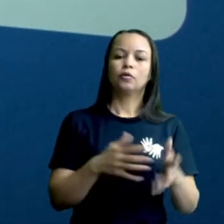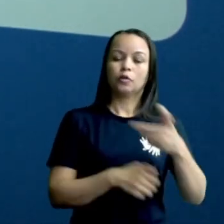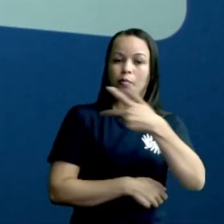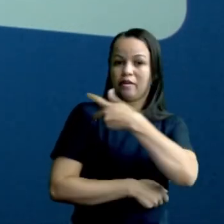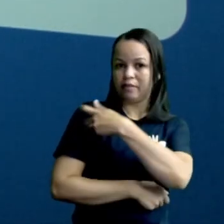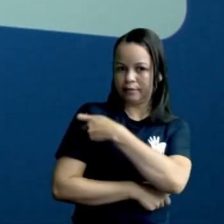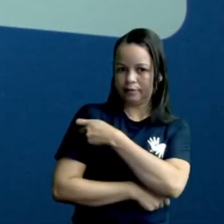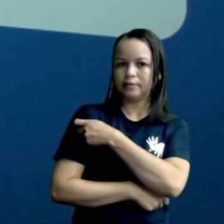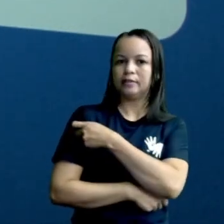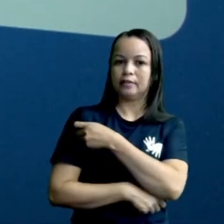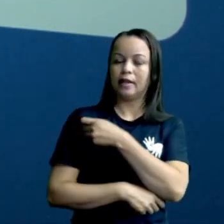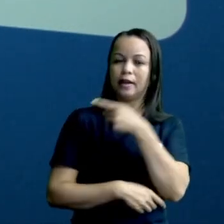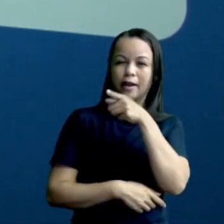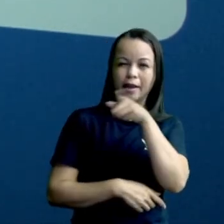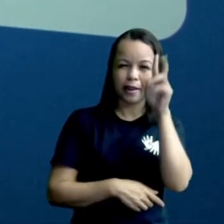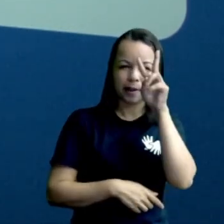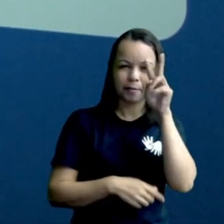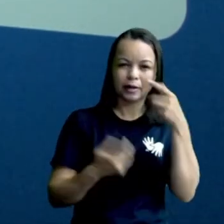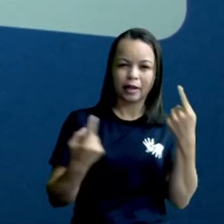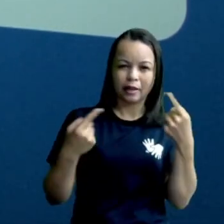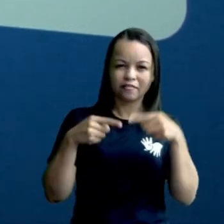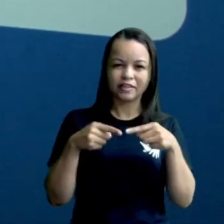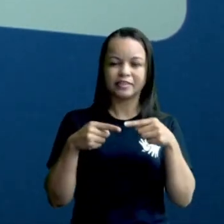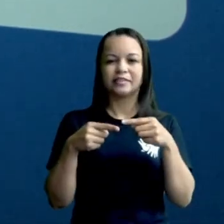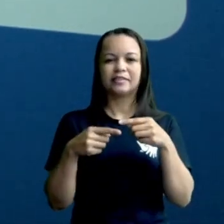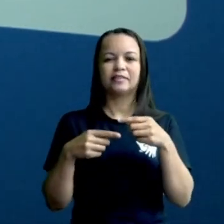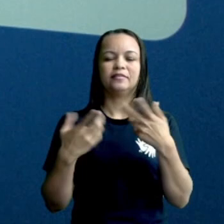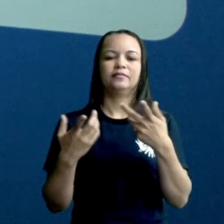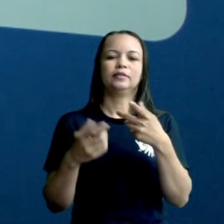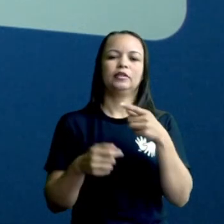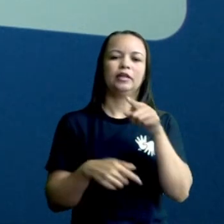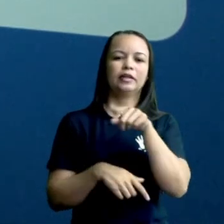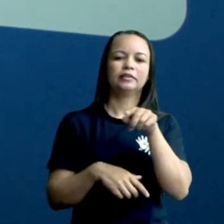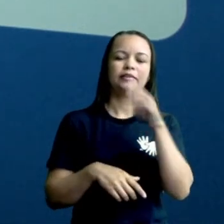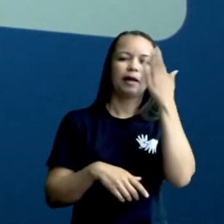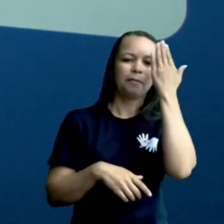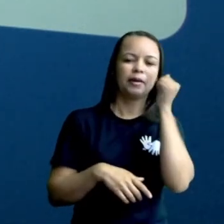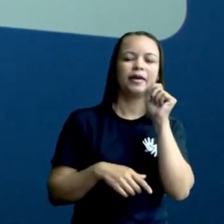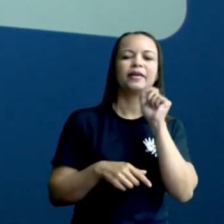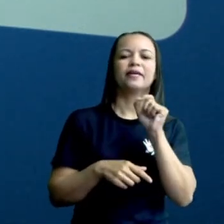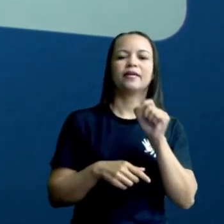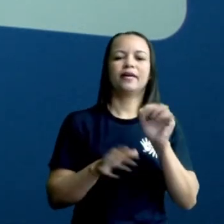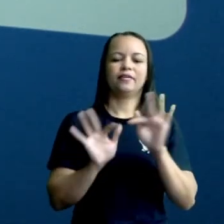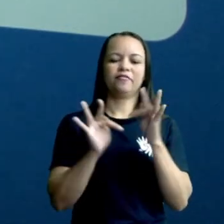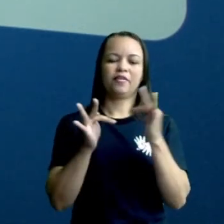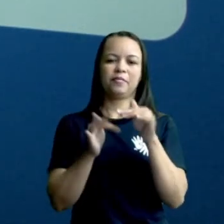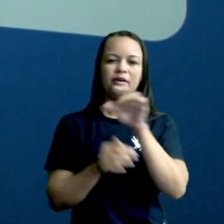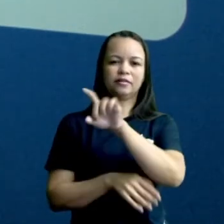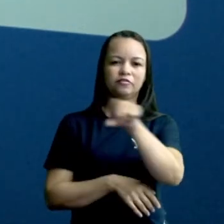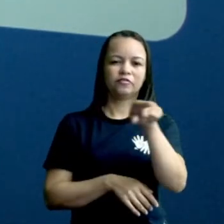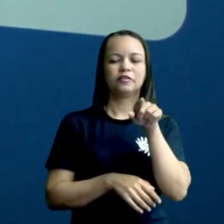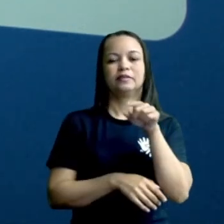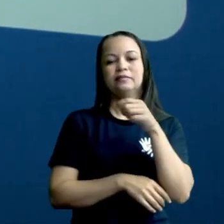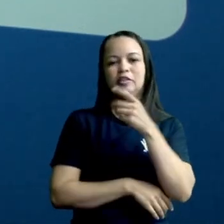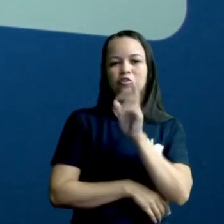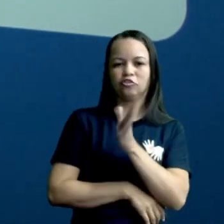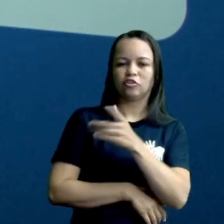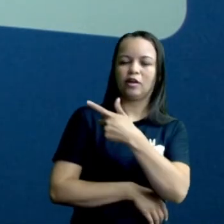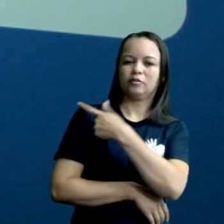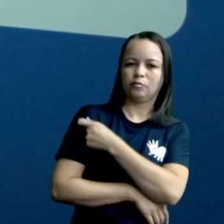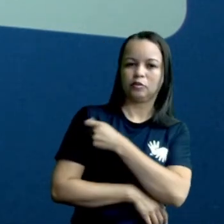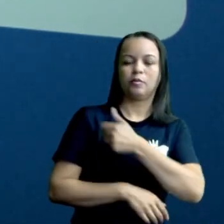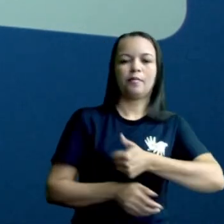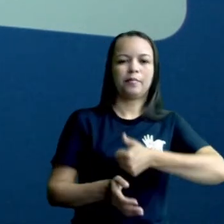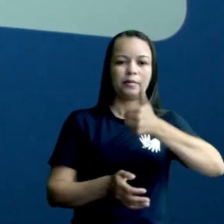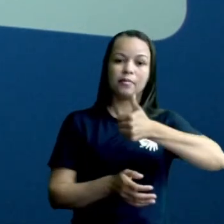para vocês de saber quem da sua família já tomou? Fica ligado nisso. Quem já está na idade de tomar, toma vacina, a primeira